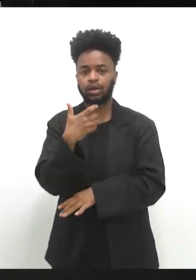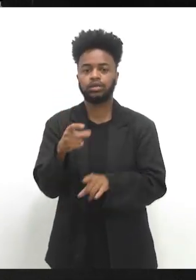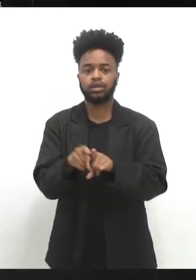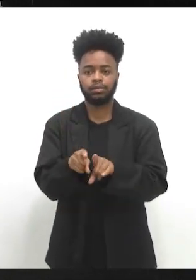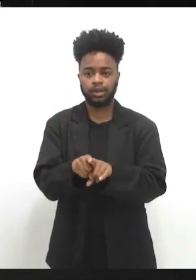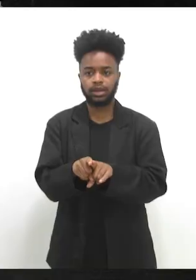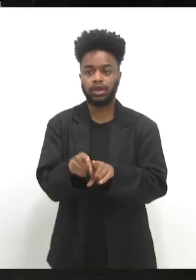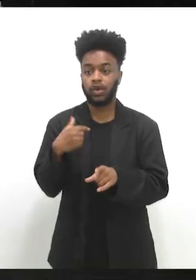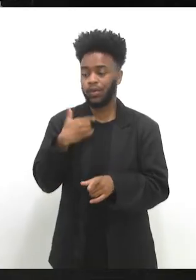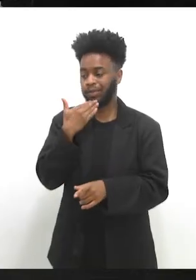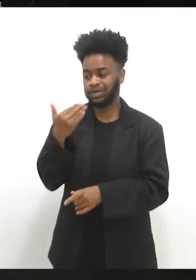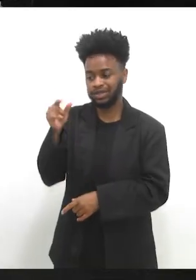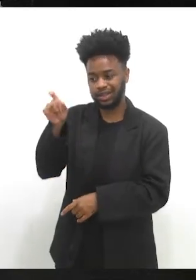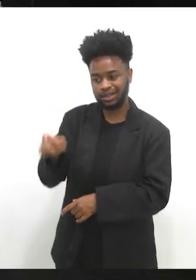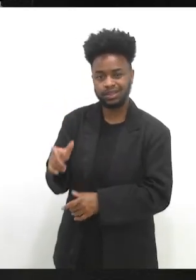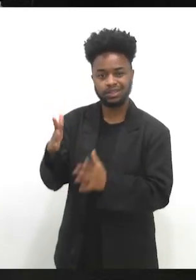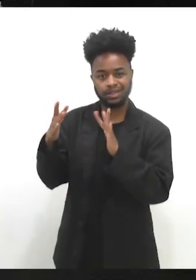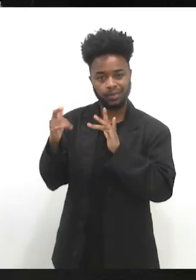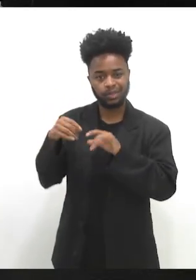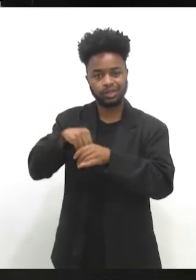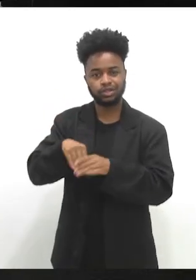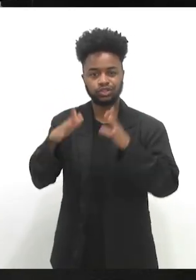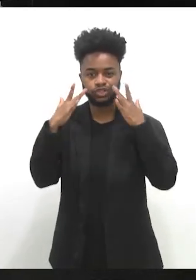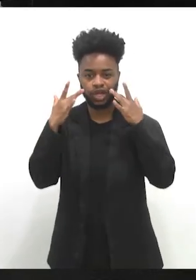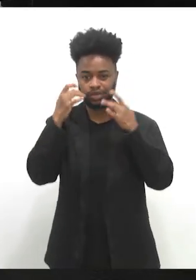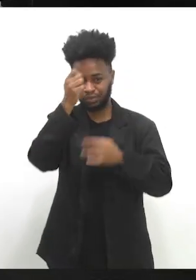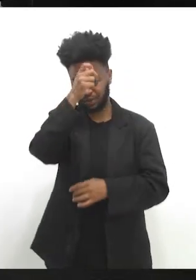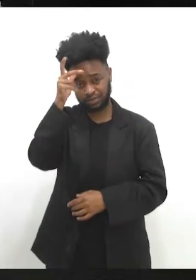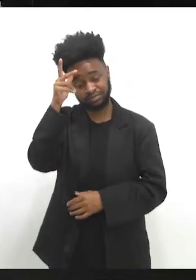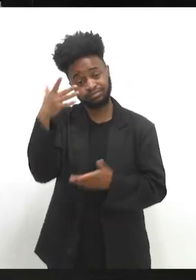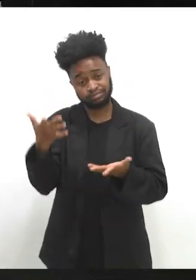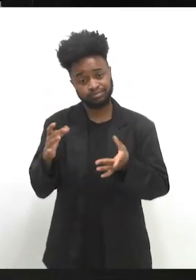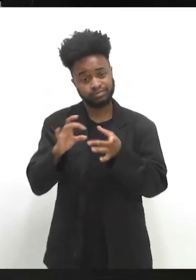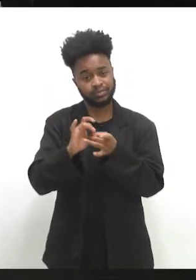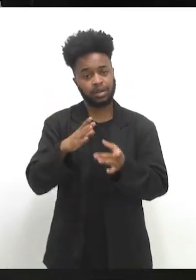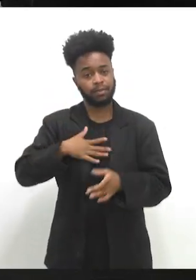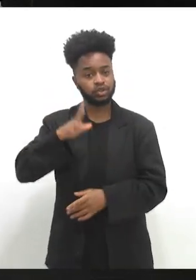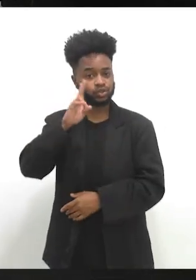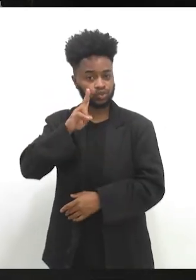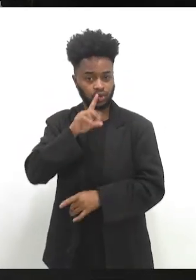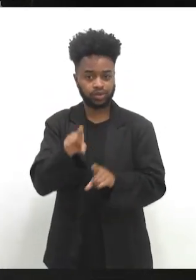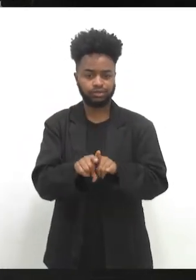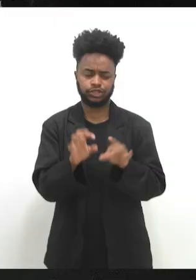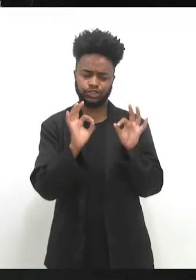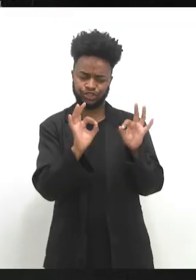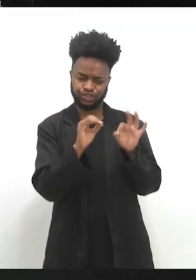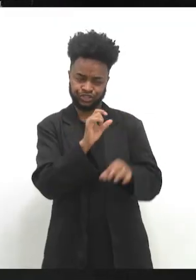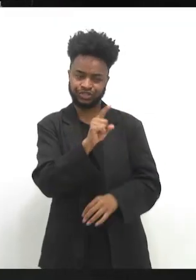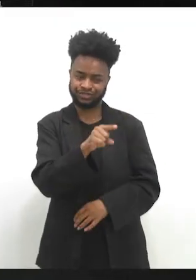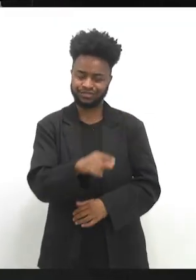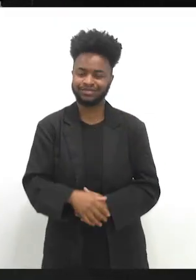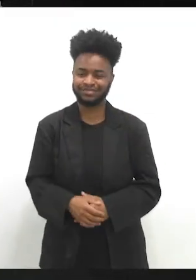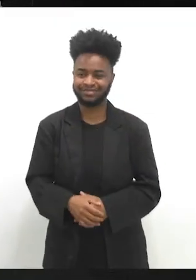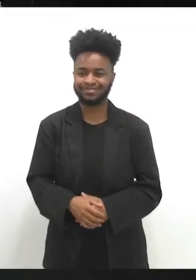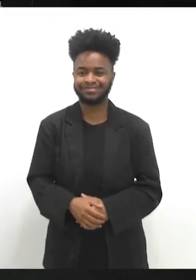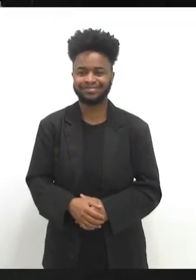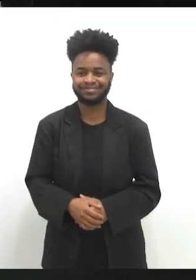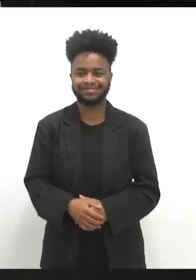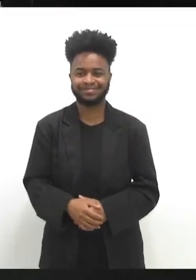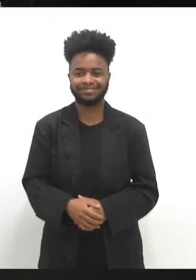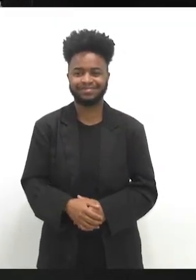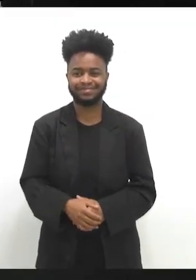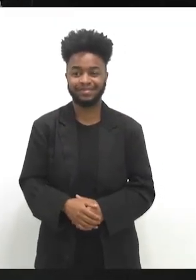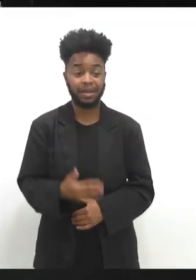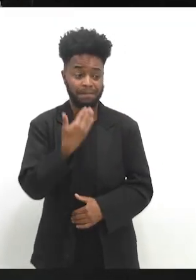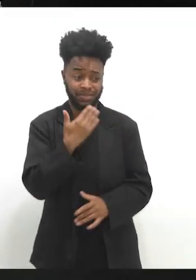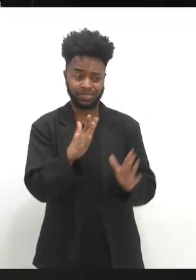também. Pedi ela em namoro lá dentro do Teatro Municipal. Não tem como, né? Ele faz parte da minha história. Muito chique, né? Muito chique.